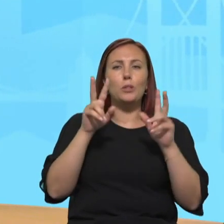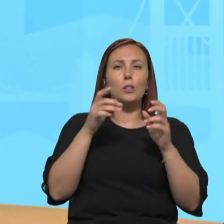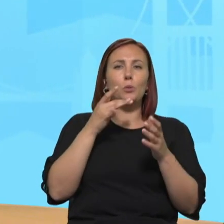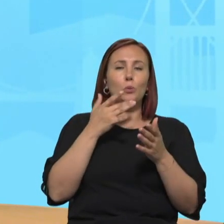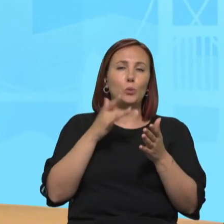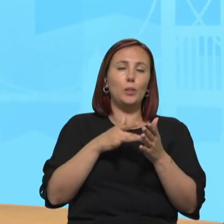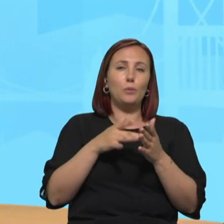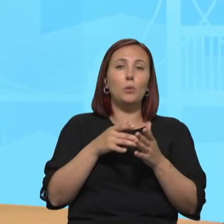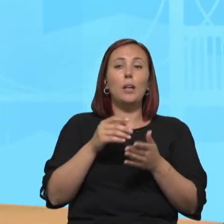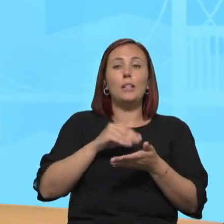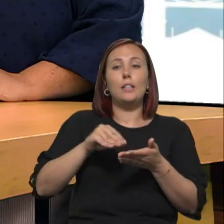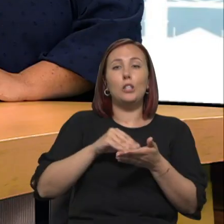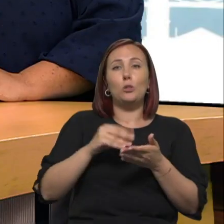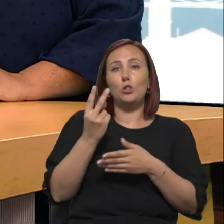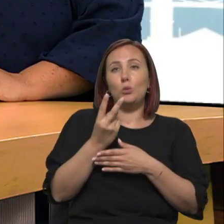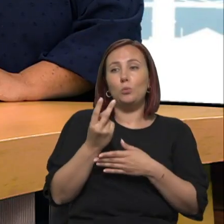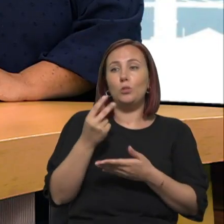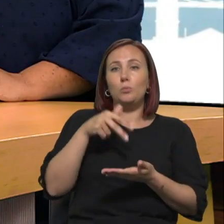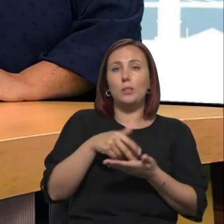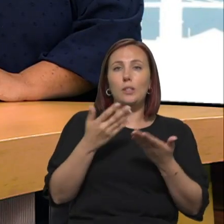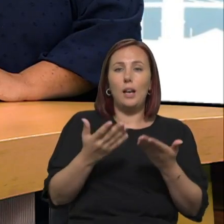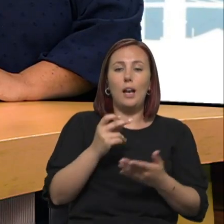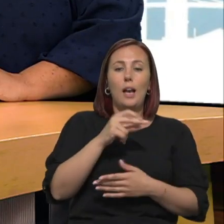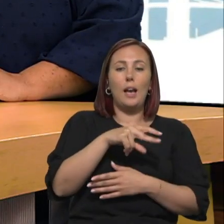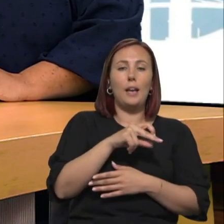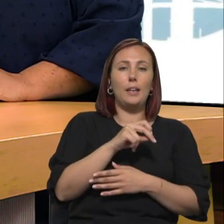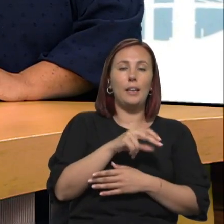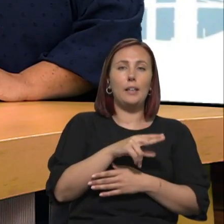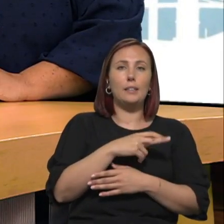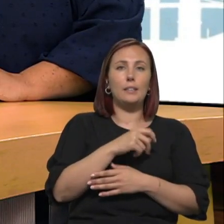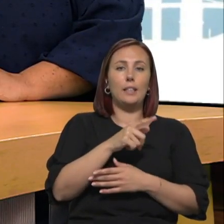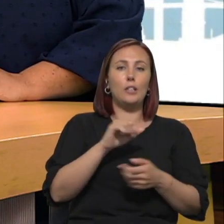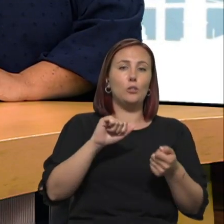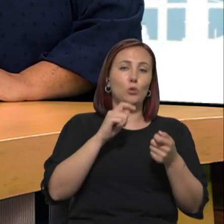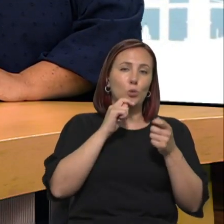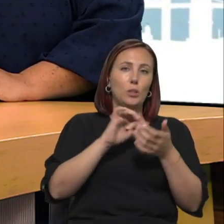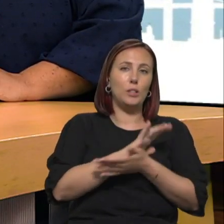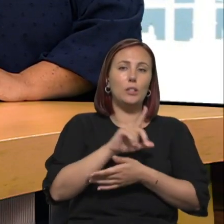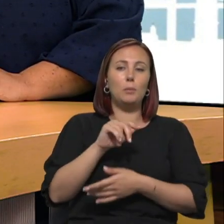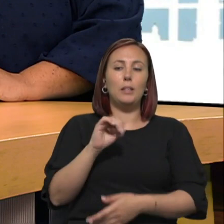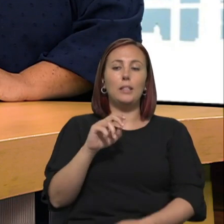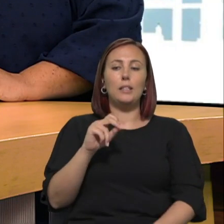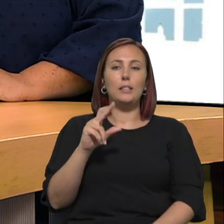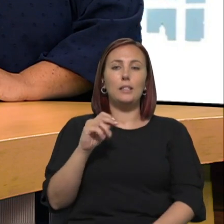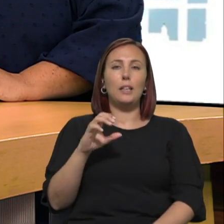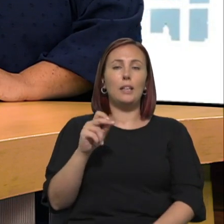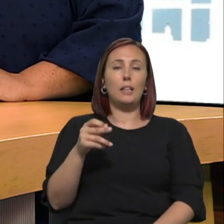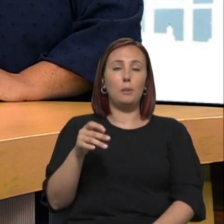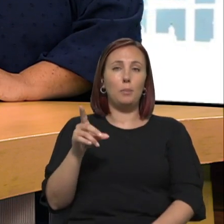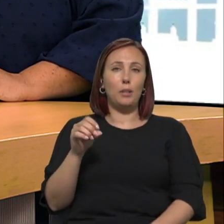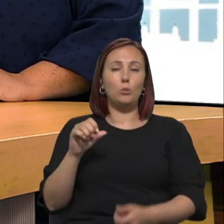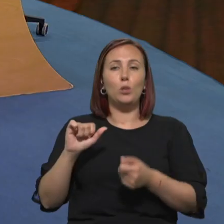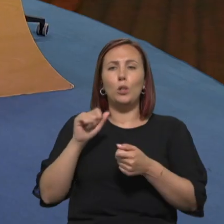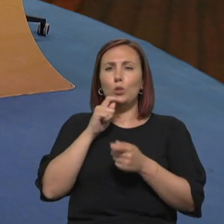estão aqui entre nós, Ana Catarina André, jornalista, e Sara Capelo, também na área da